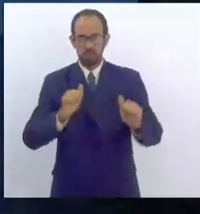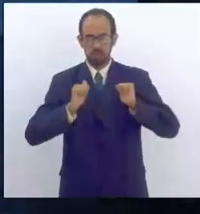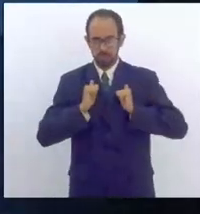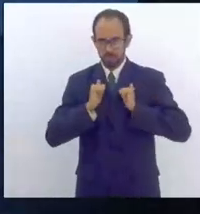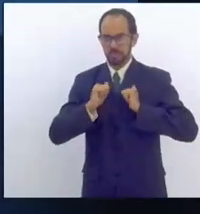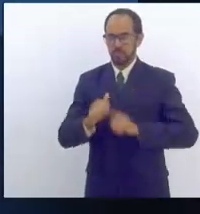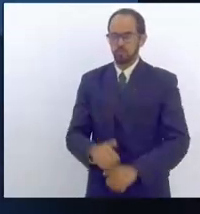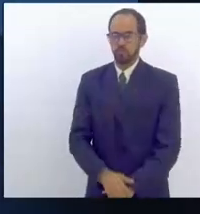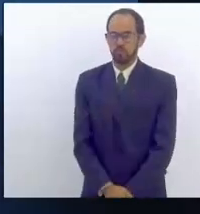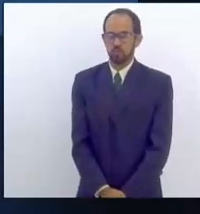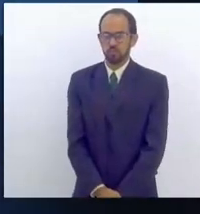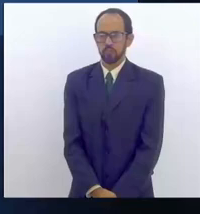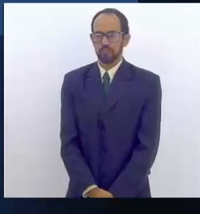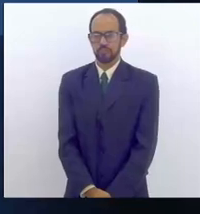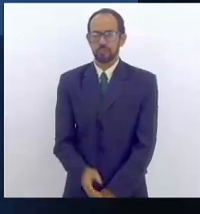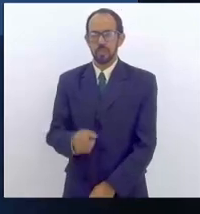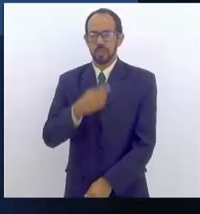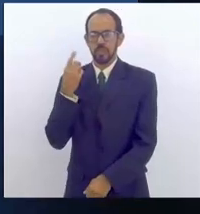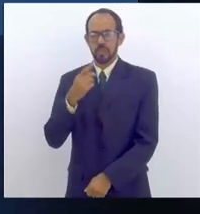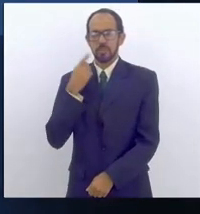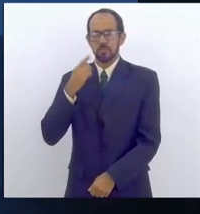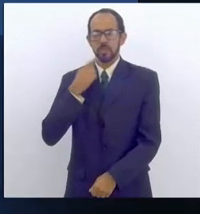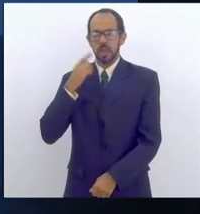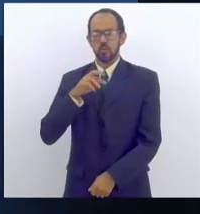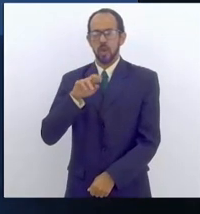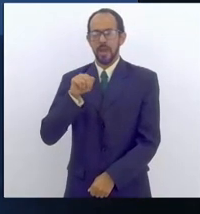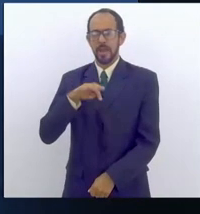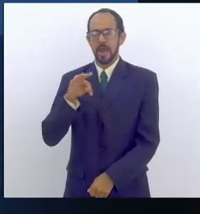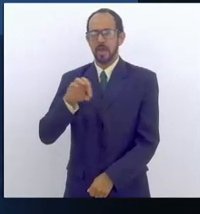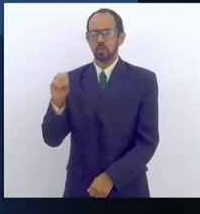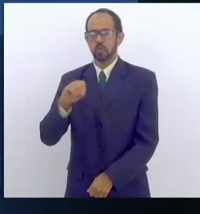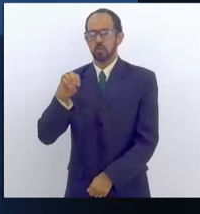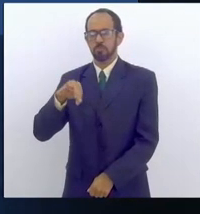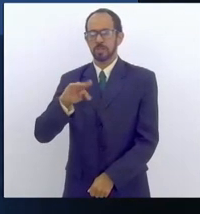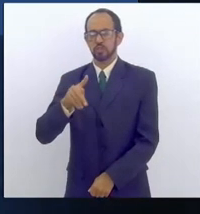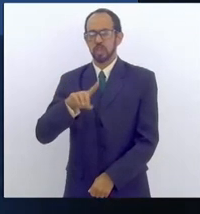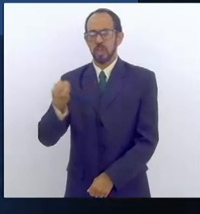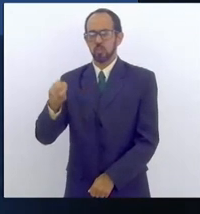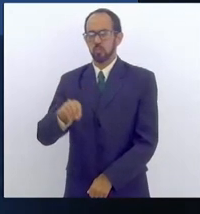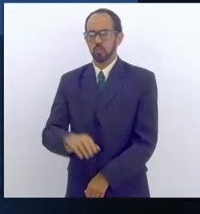abstenção. Deputado Renato Machado.